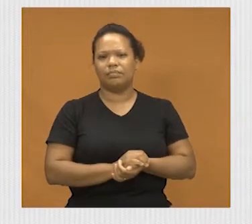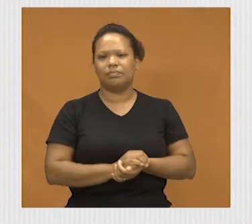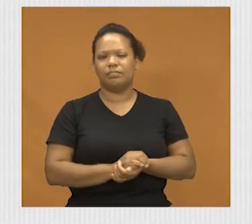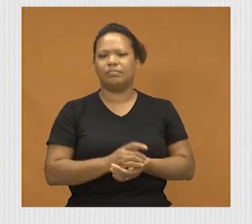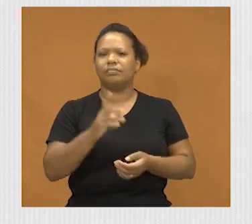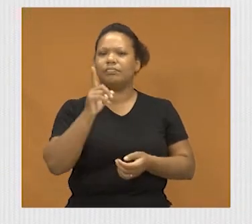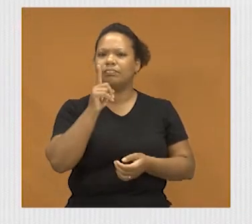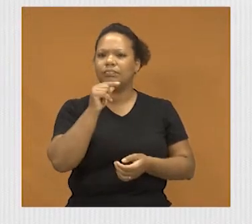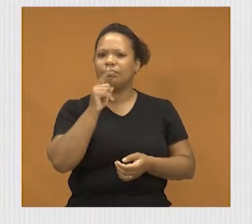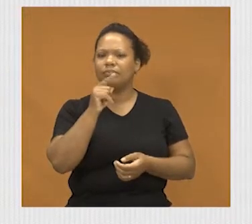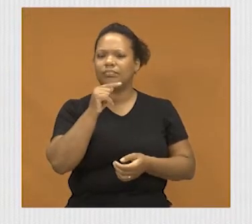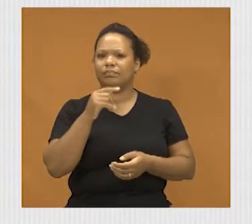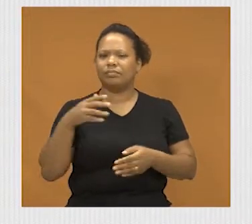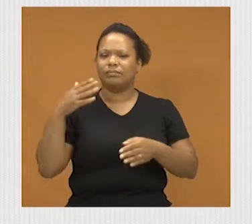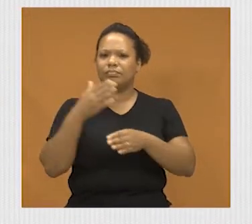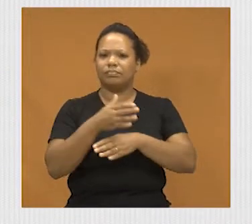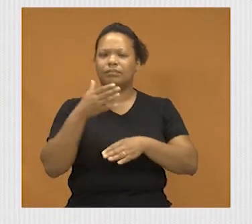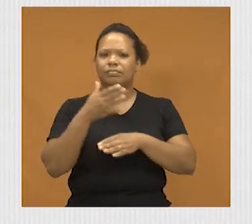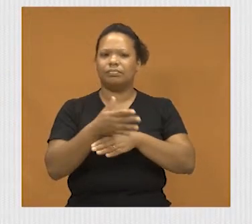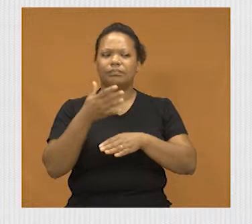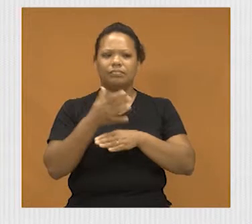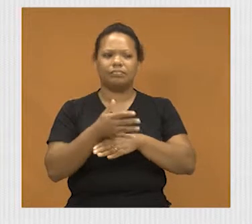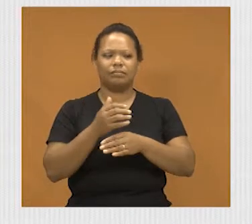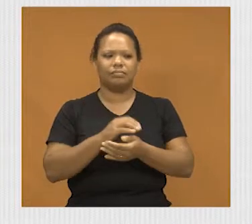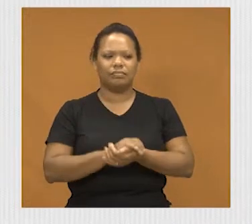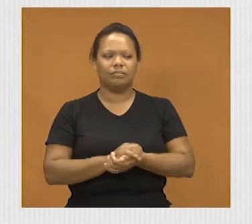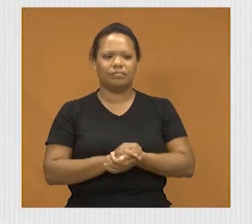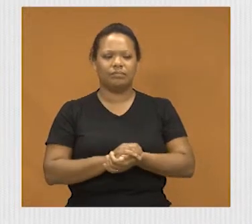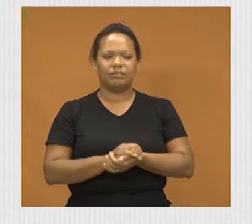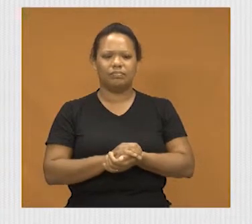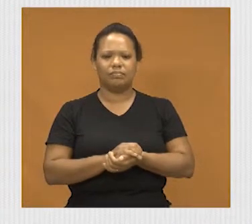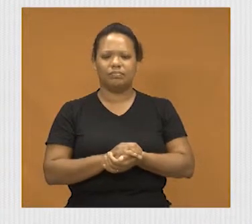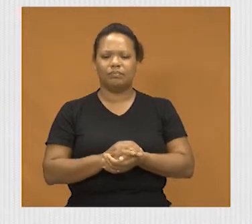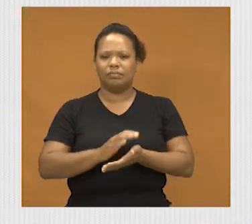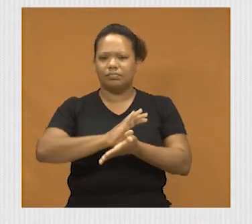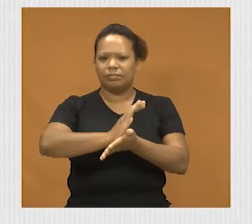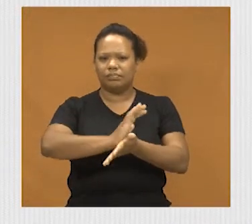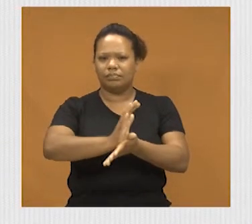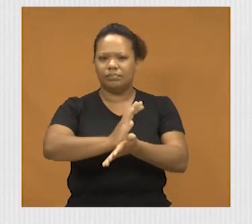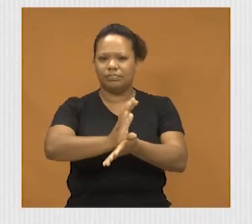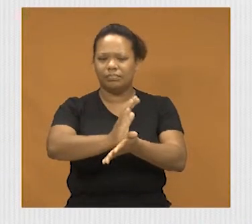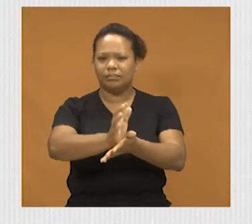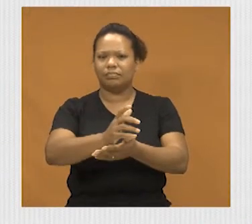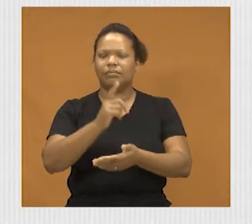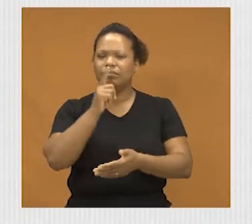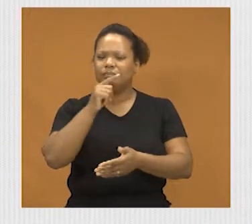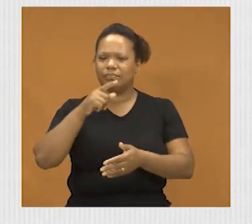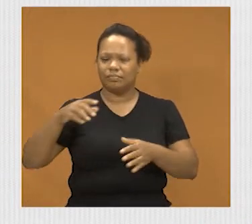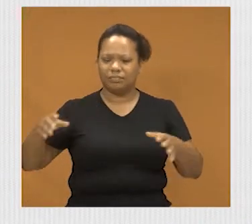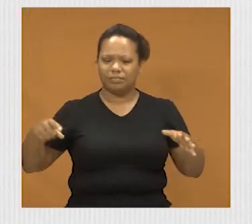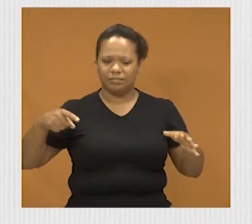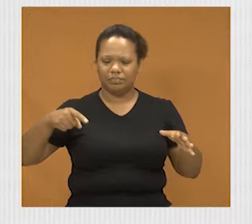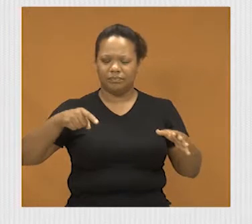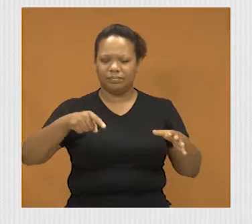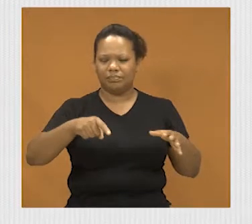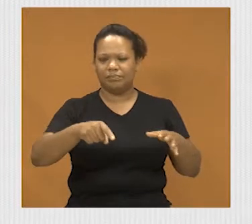energia potencial na parte baixa dessa estrada. Ou seja, ela vai começar estragando e vai fazer um estrago